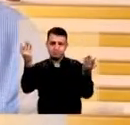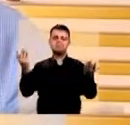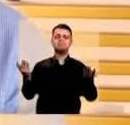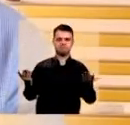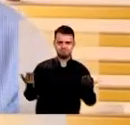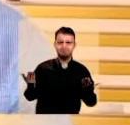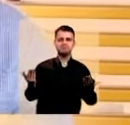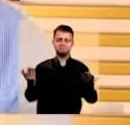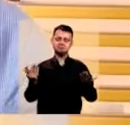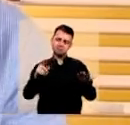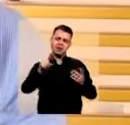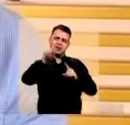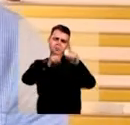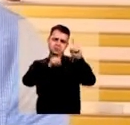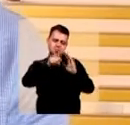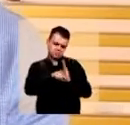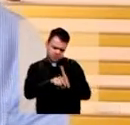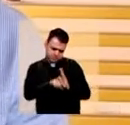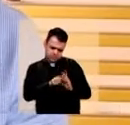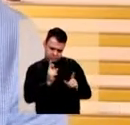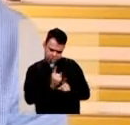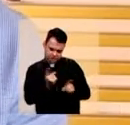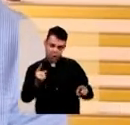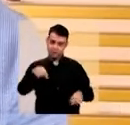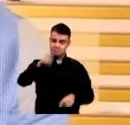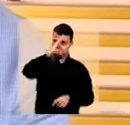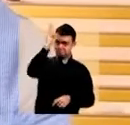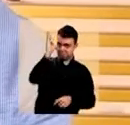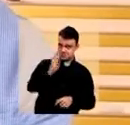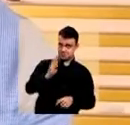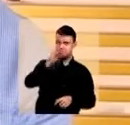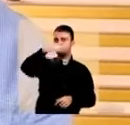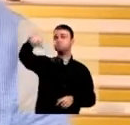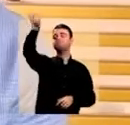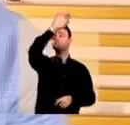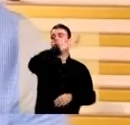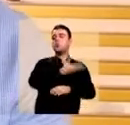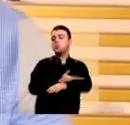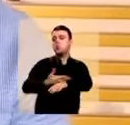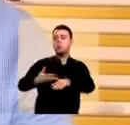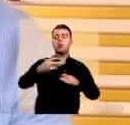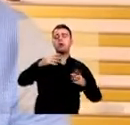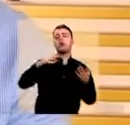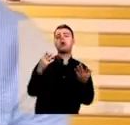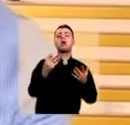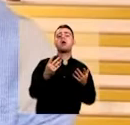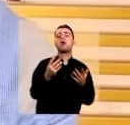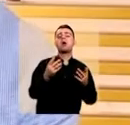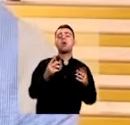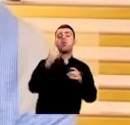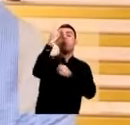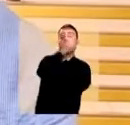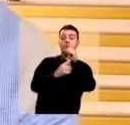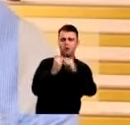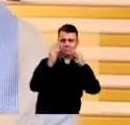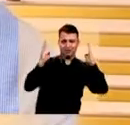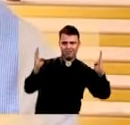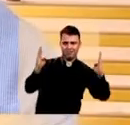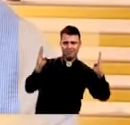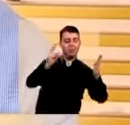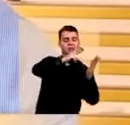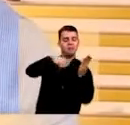por exemplo, pelo menos pelos dados que eu tenho, é de que o brasileiro lê, em média, não chega a 3 livros por